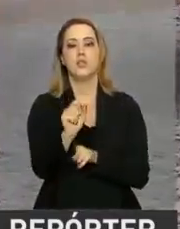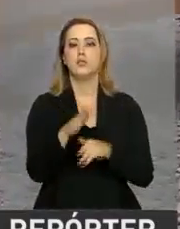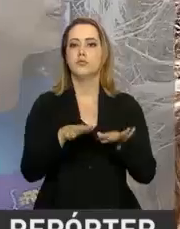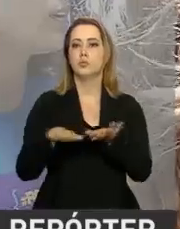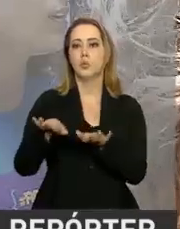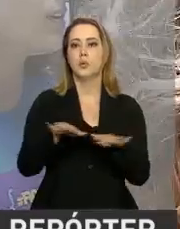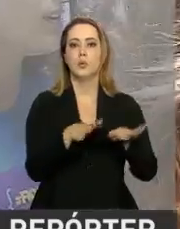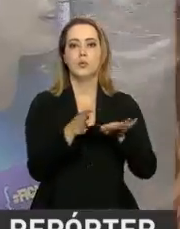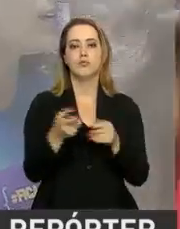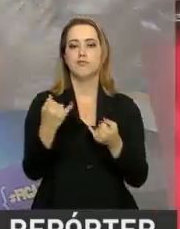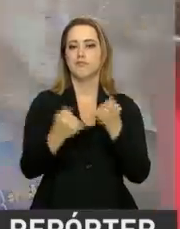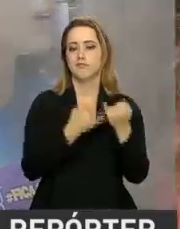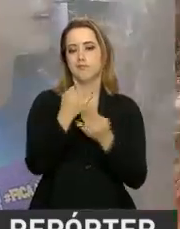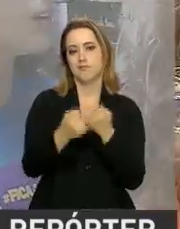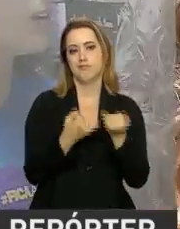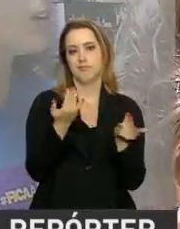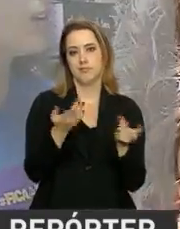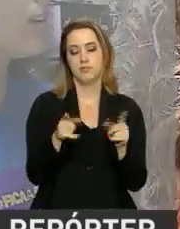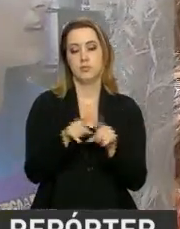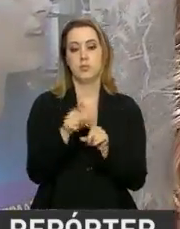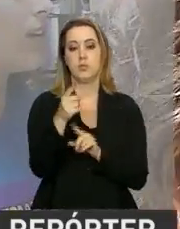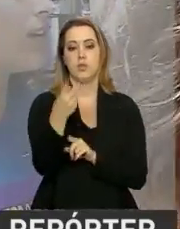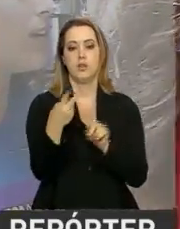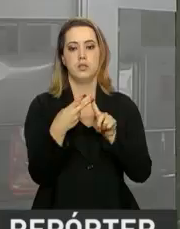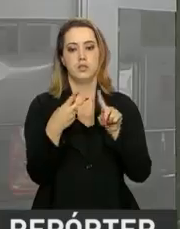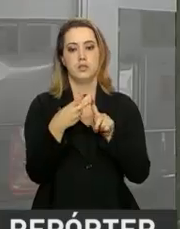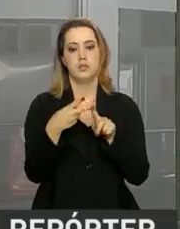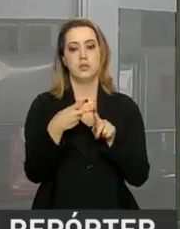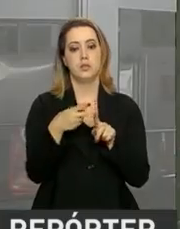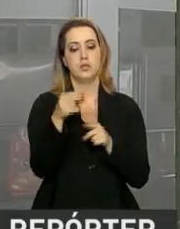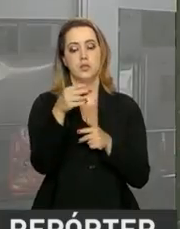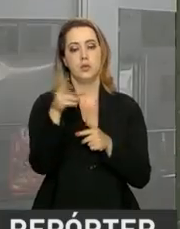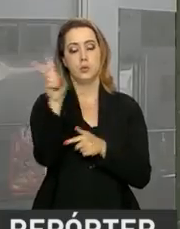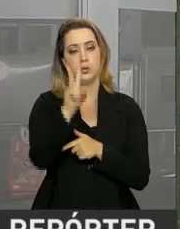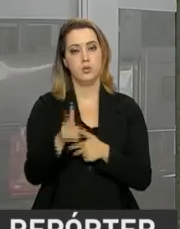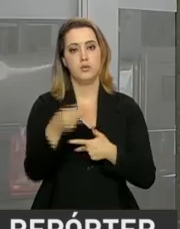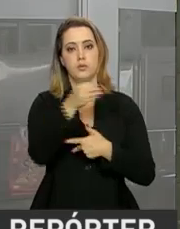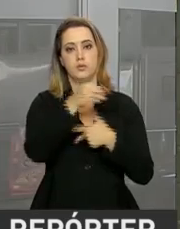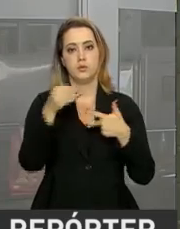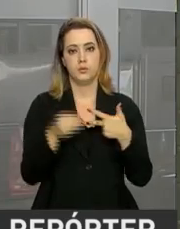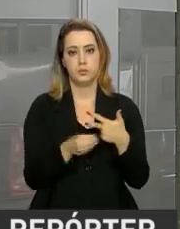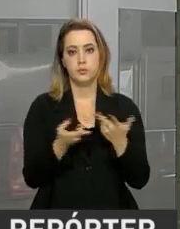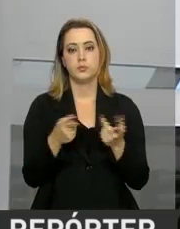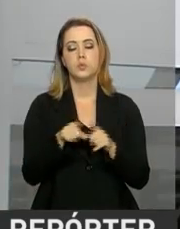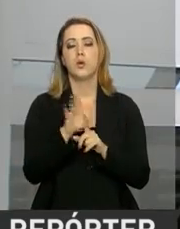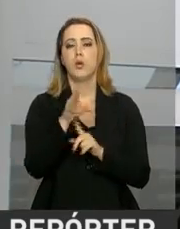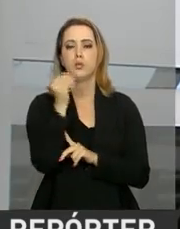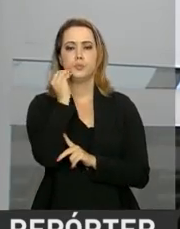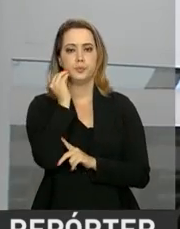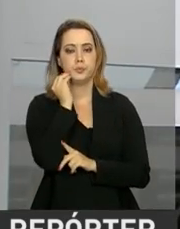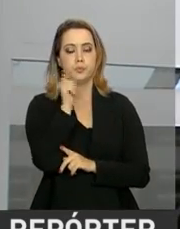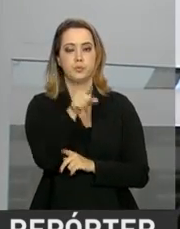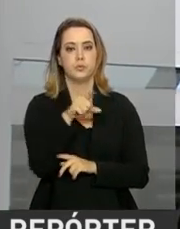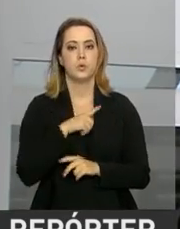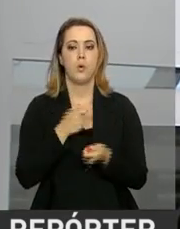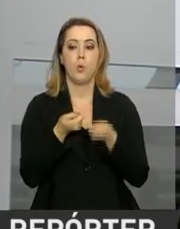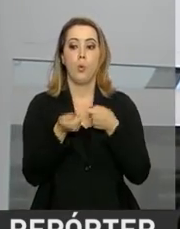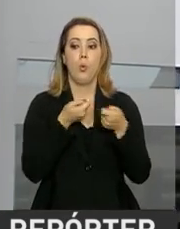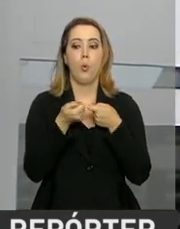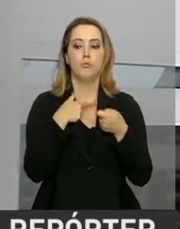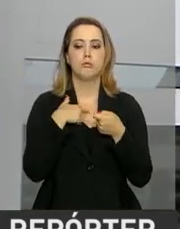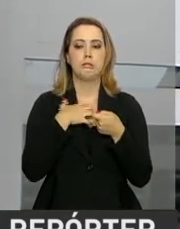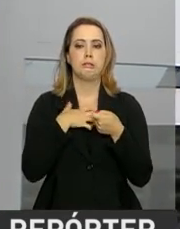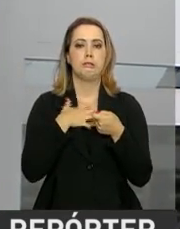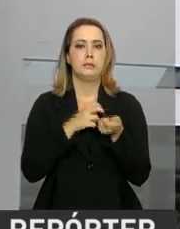circo lucas vai fazer a prova pela segunda vez e já se considera experiente para ele controlar o nervosismo